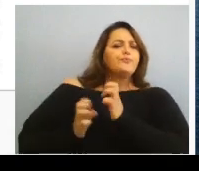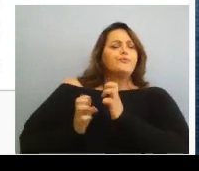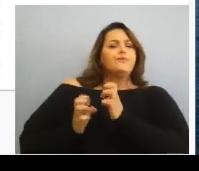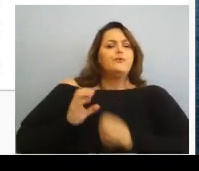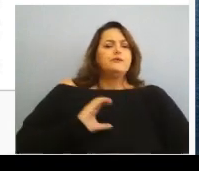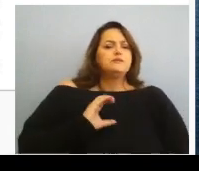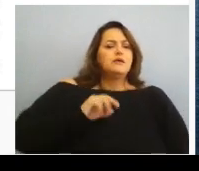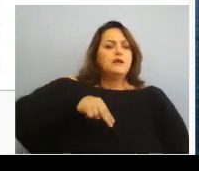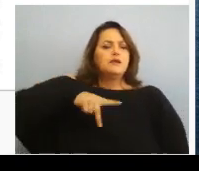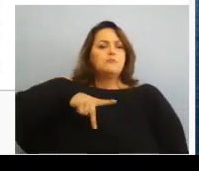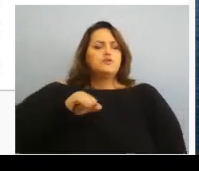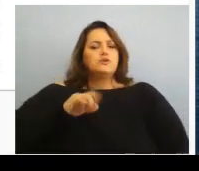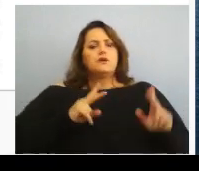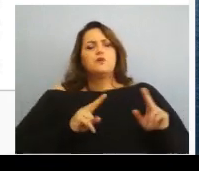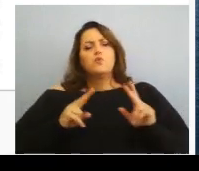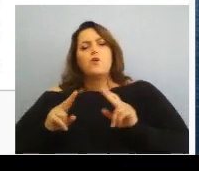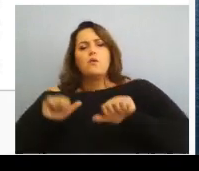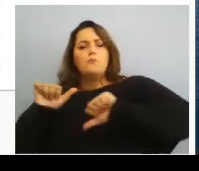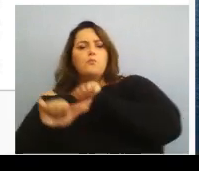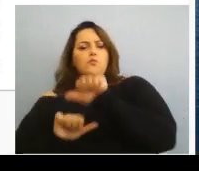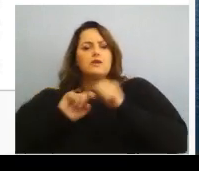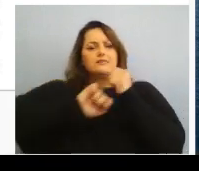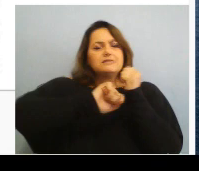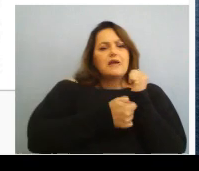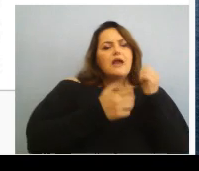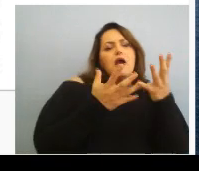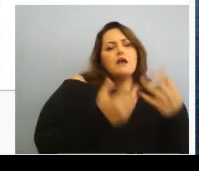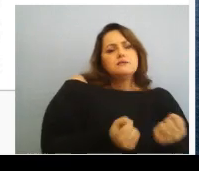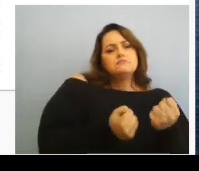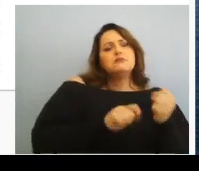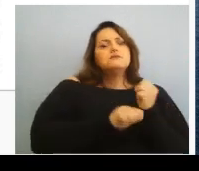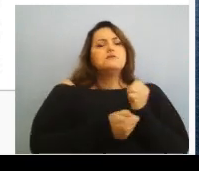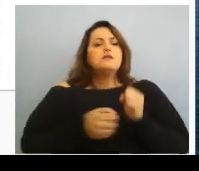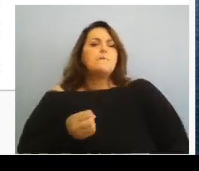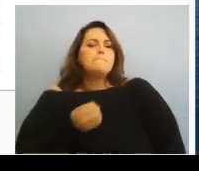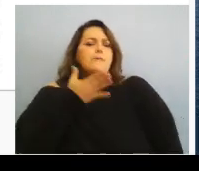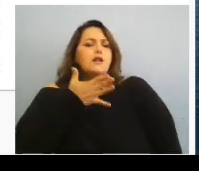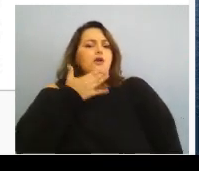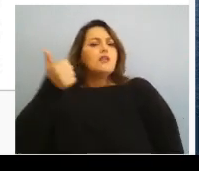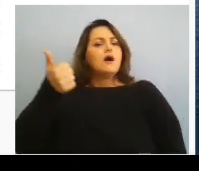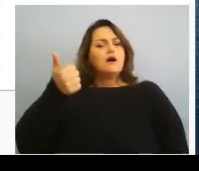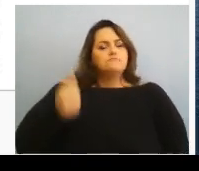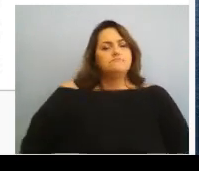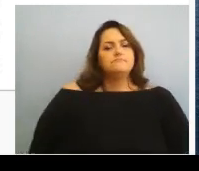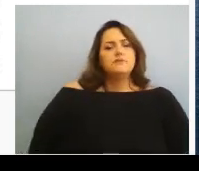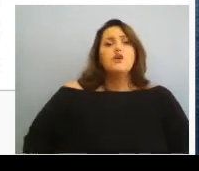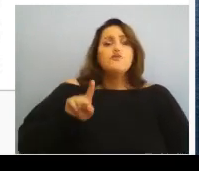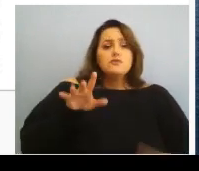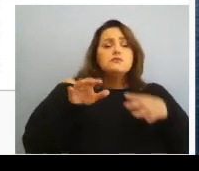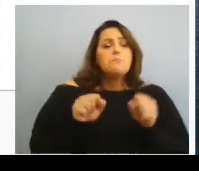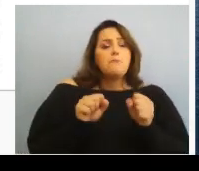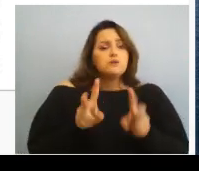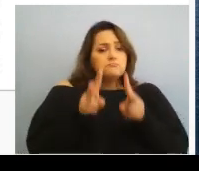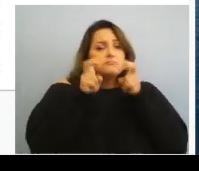mesmo CNPJ ou CPF. Você poderá alterar a senha recebida para uma senha que seja mais conveniente. E você